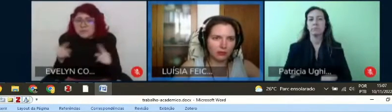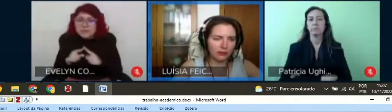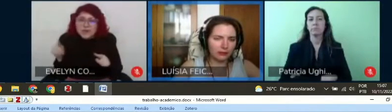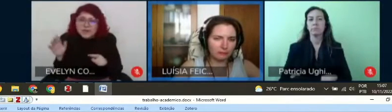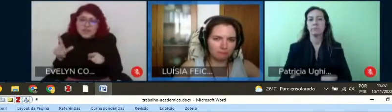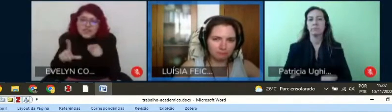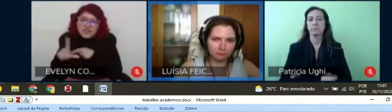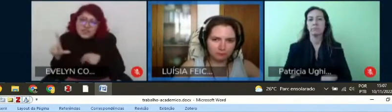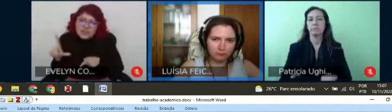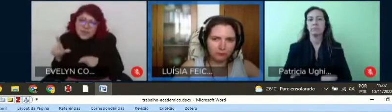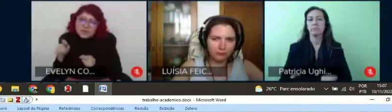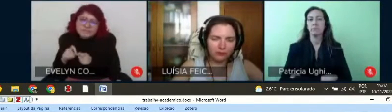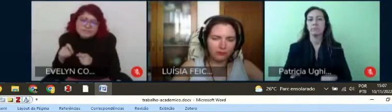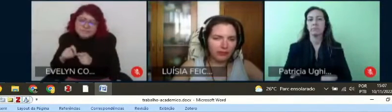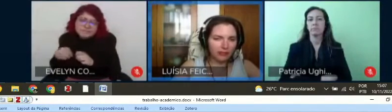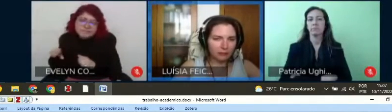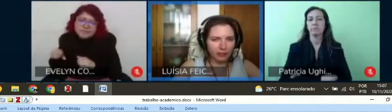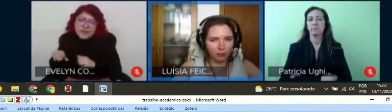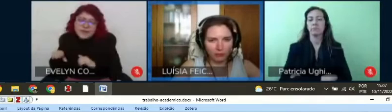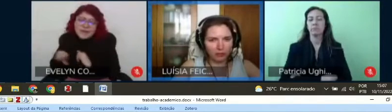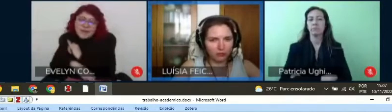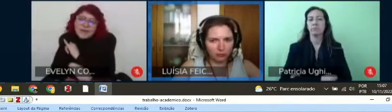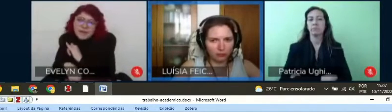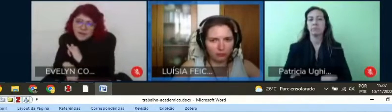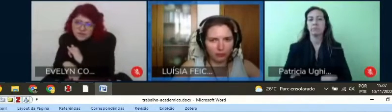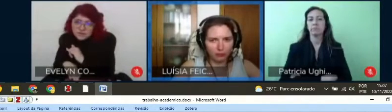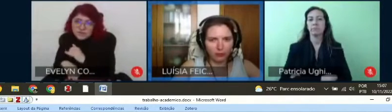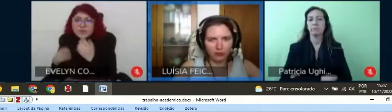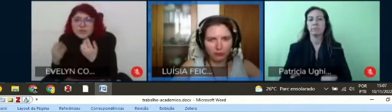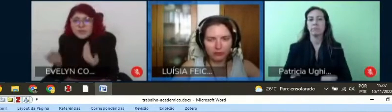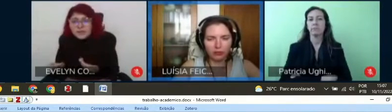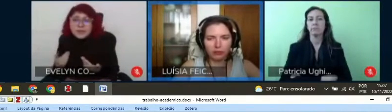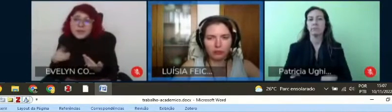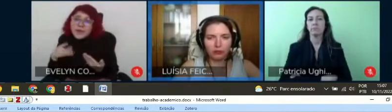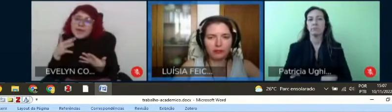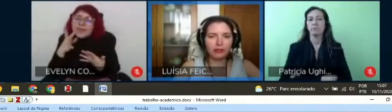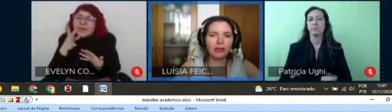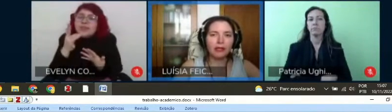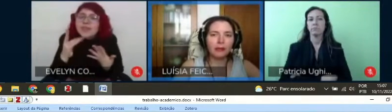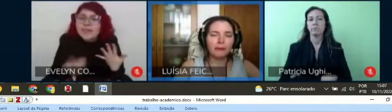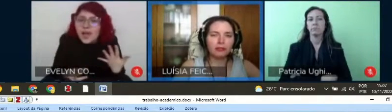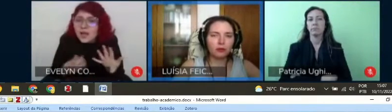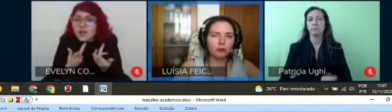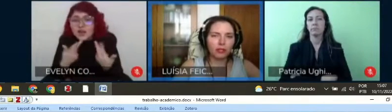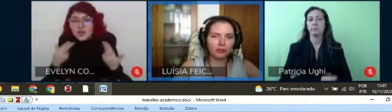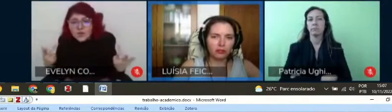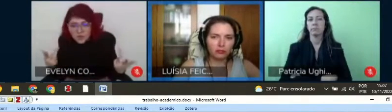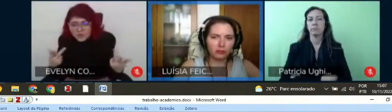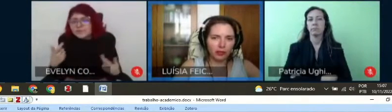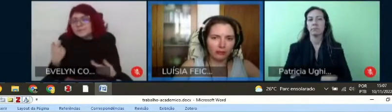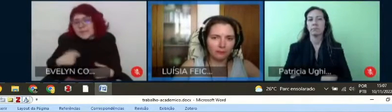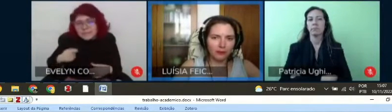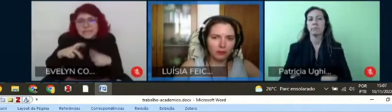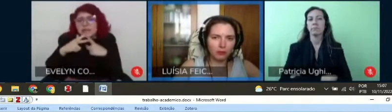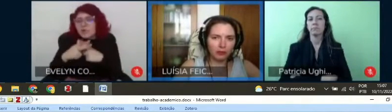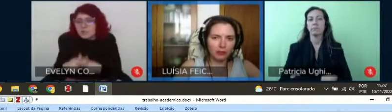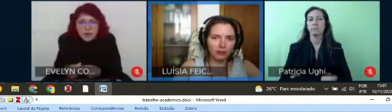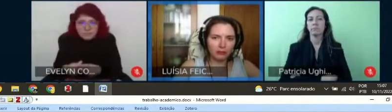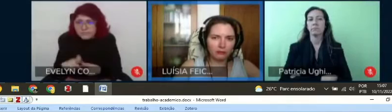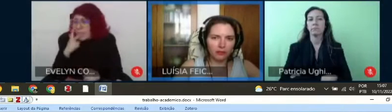detalhes que tu precisa fazer manualmente depois, algumas correções. Mas o que a gente